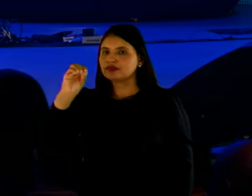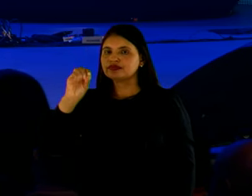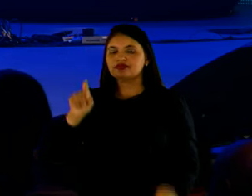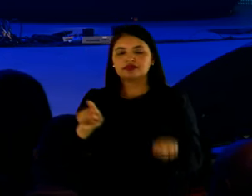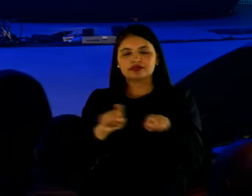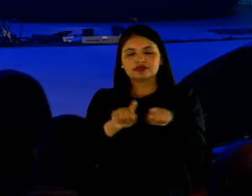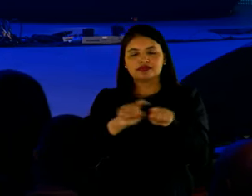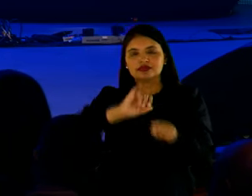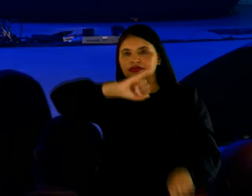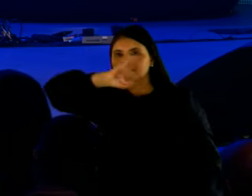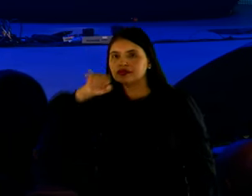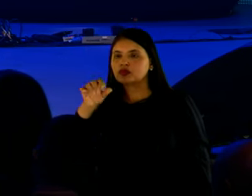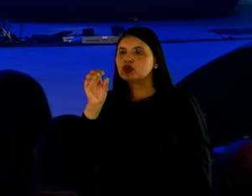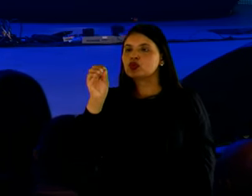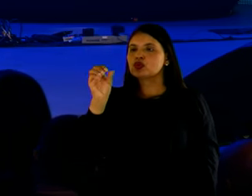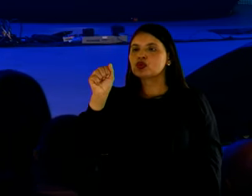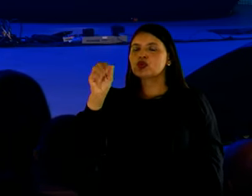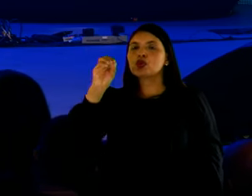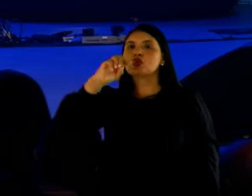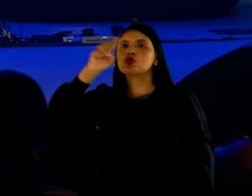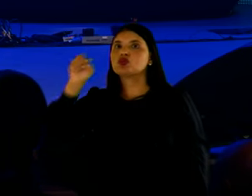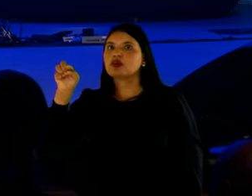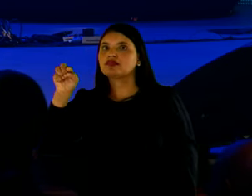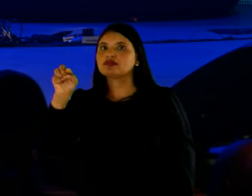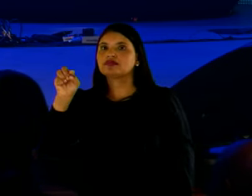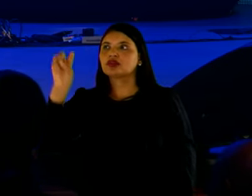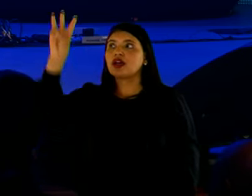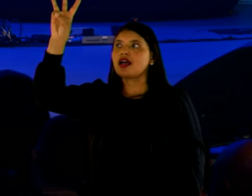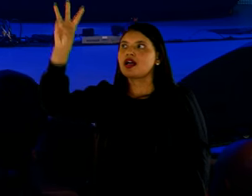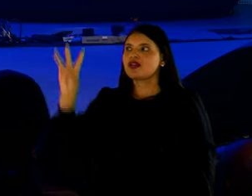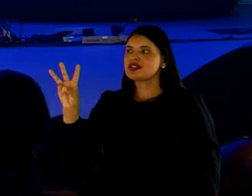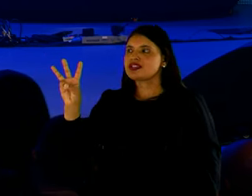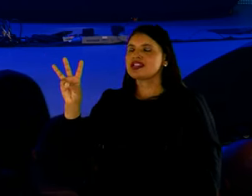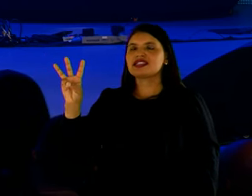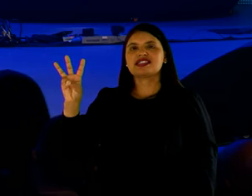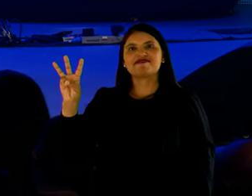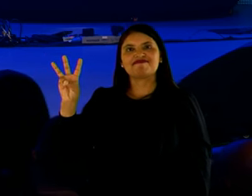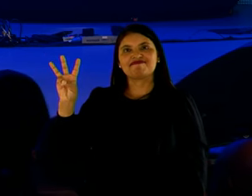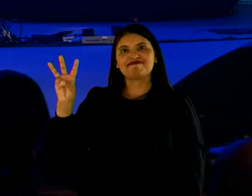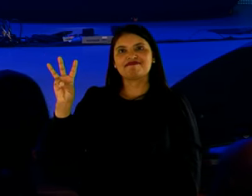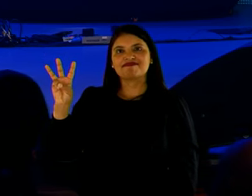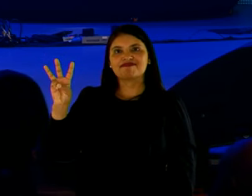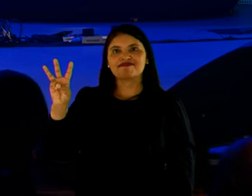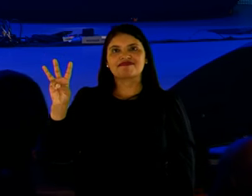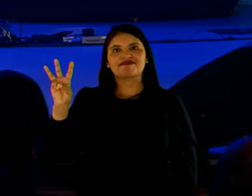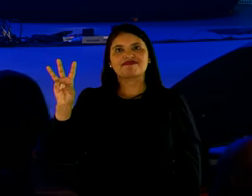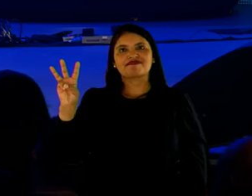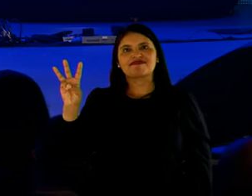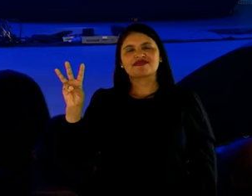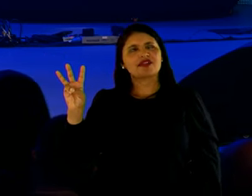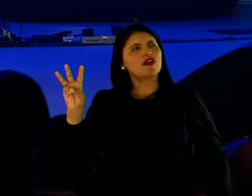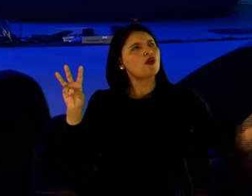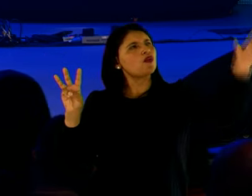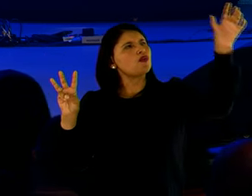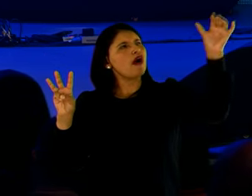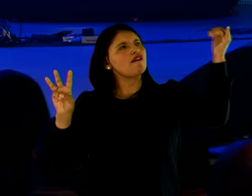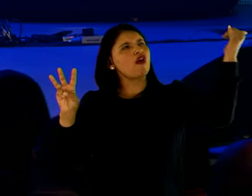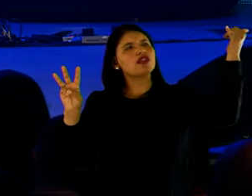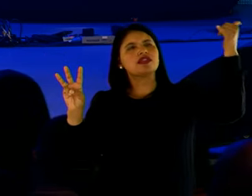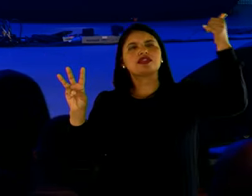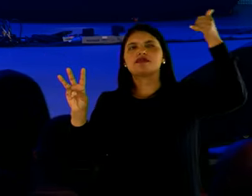Lá Jesus se transfigurou diante de Pedro, Tiago e João. A roupa ficou branca. apareceu uma voz que falava com